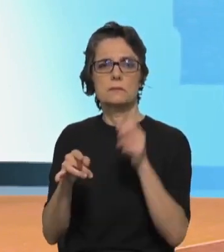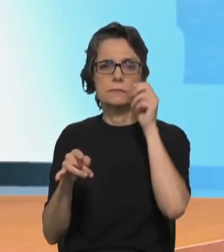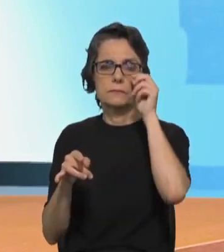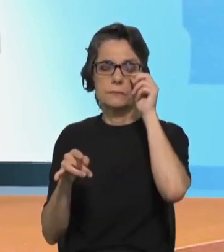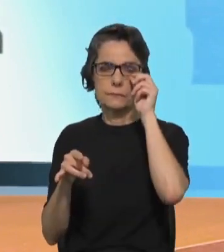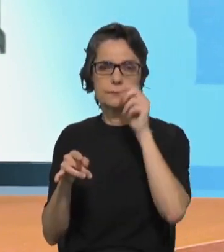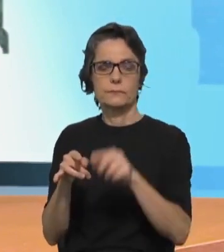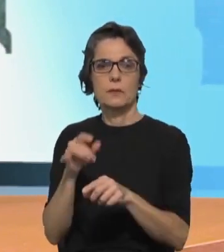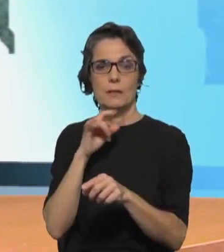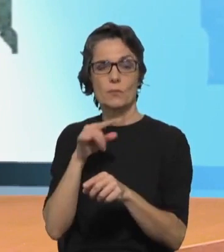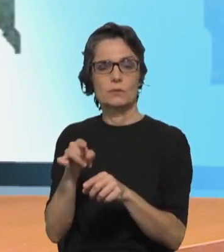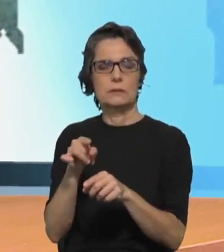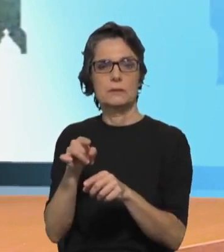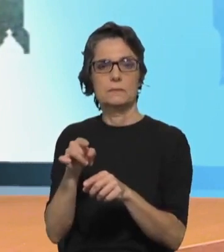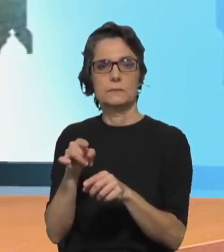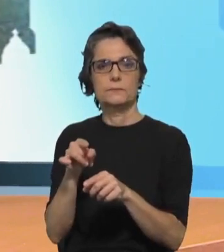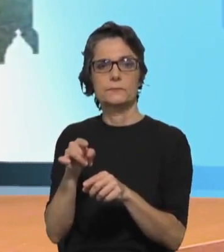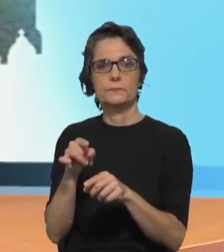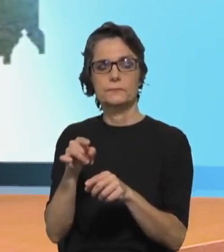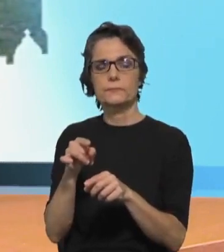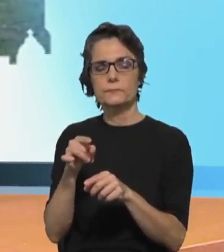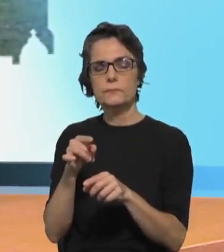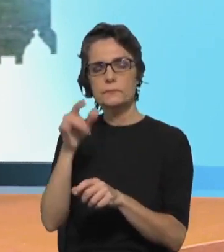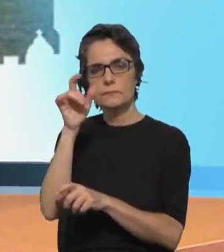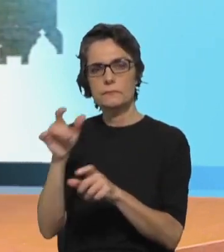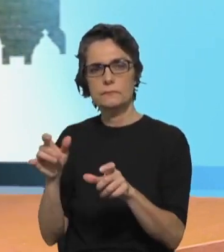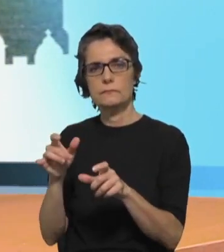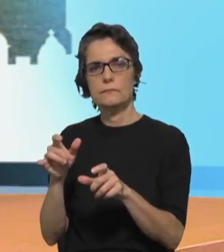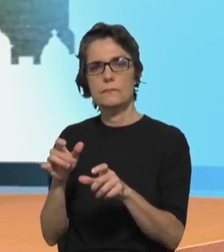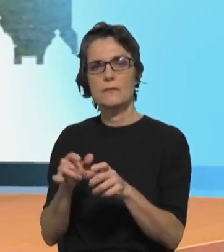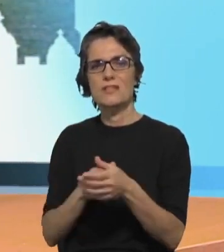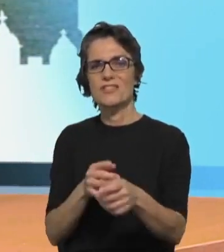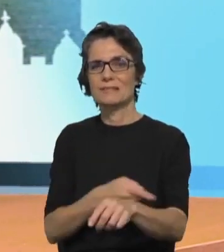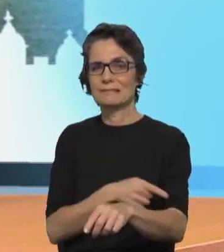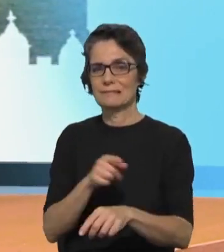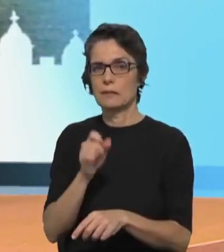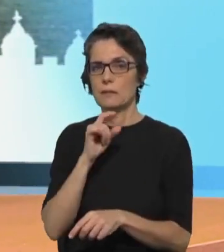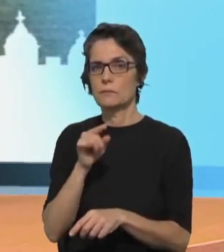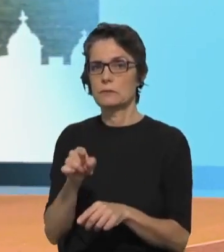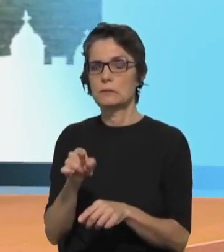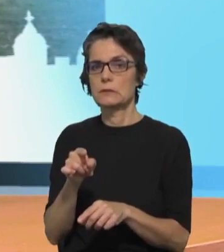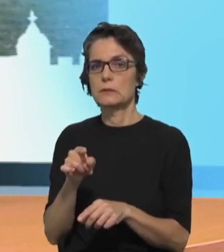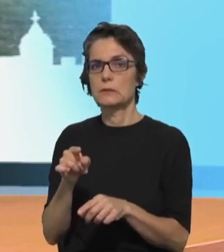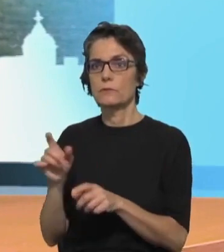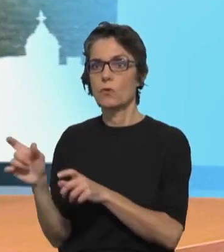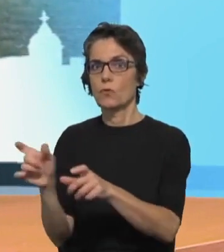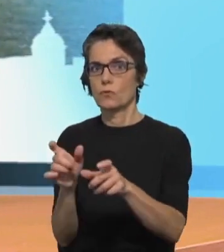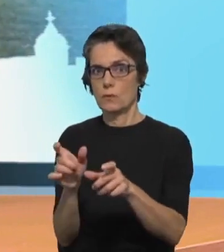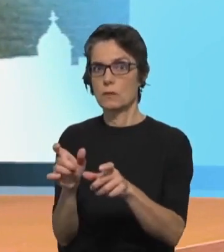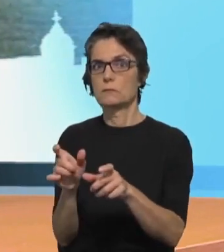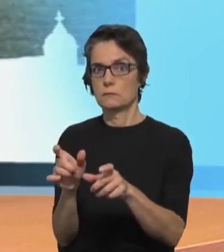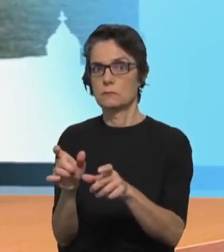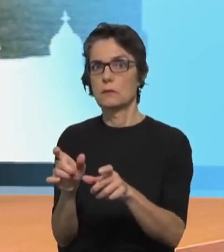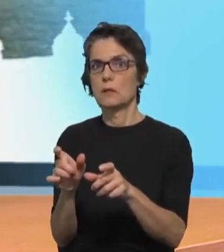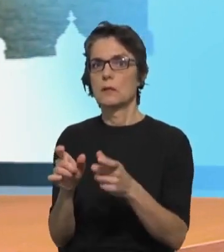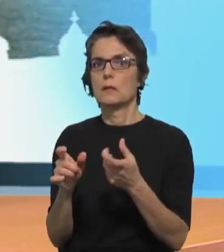facilmente elementos sobretudo ligados à extrema-esquerda, pretendiam controlar um conjunto de meios de comunicação para além da